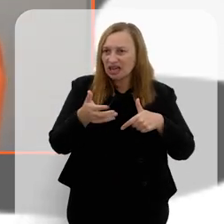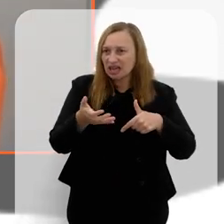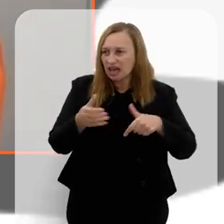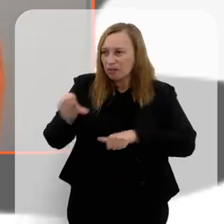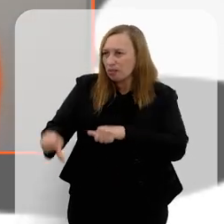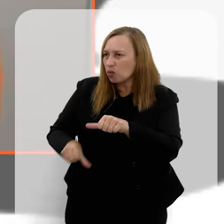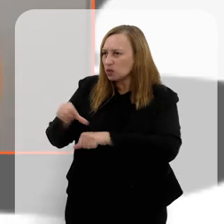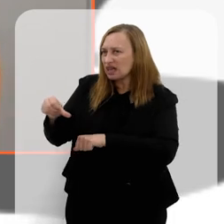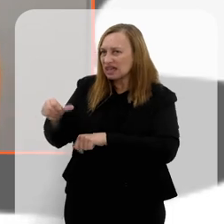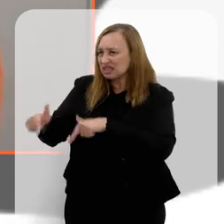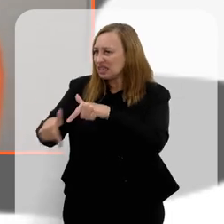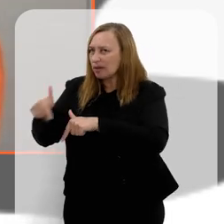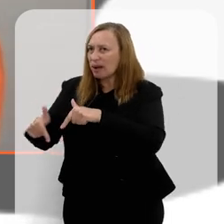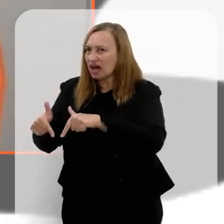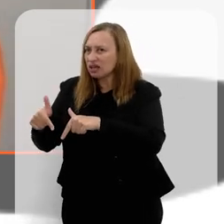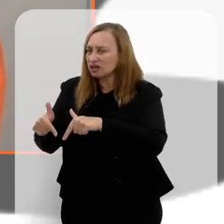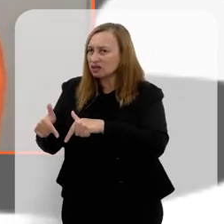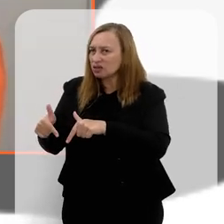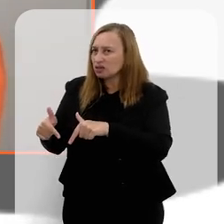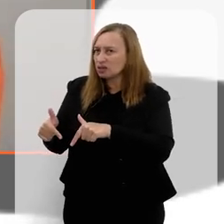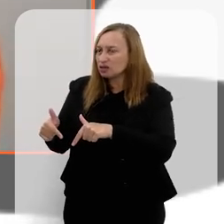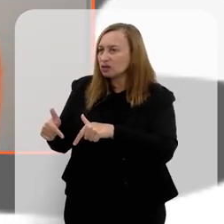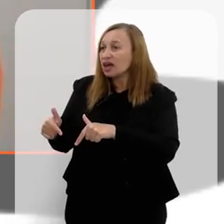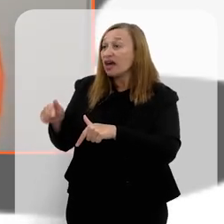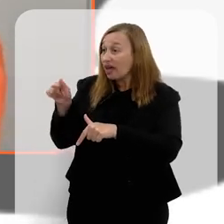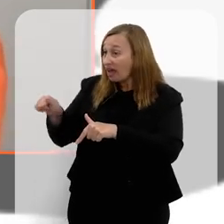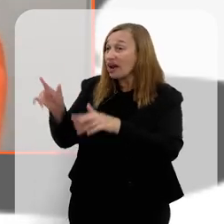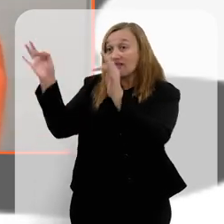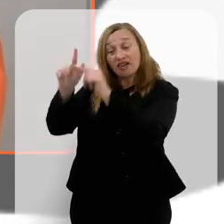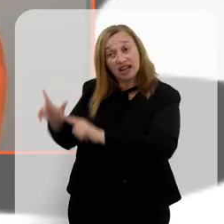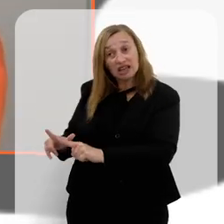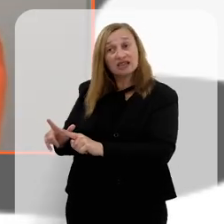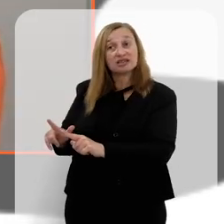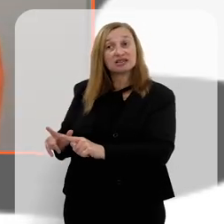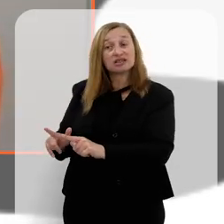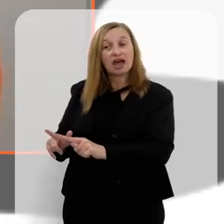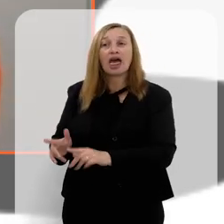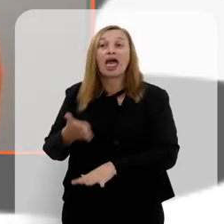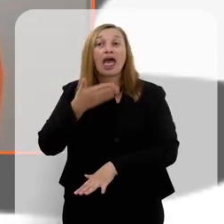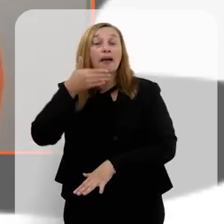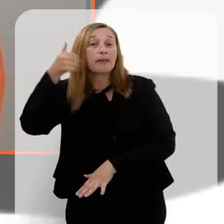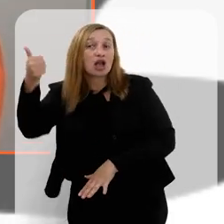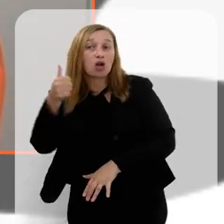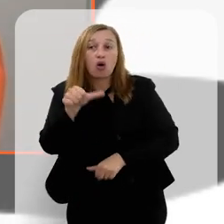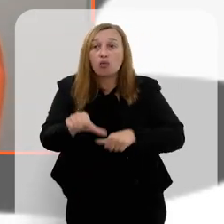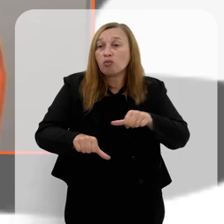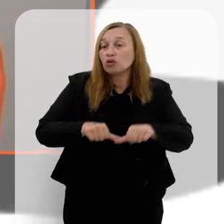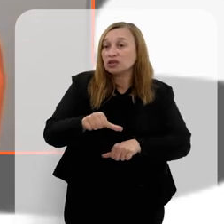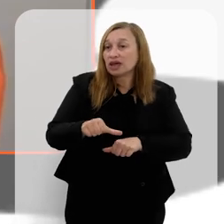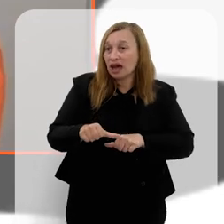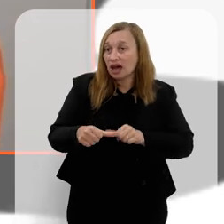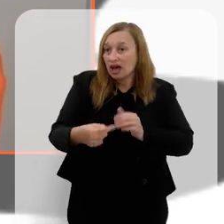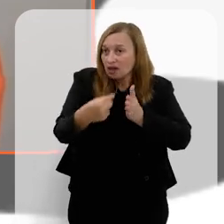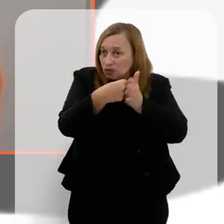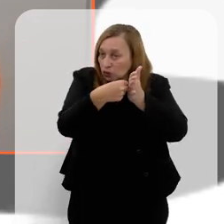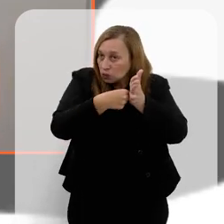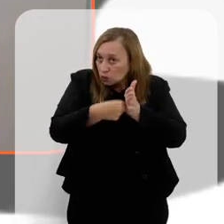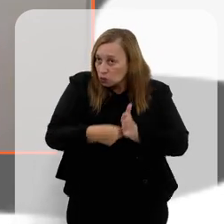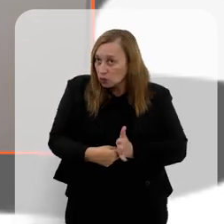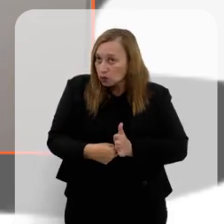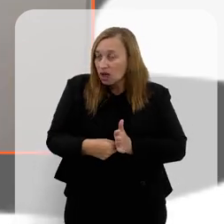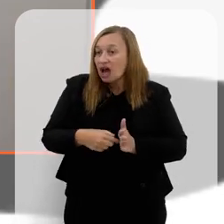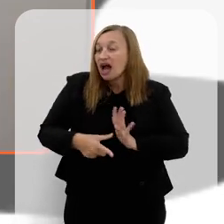e resolve mudar a sua vida, ela será mais feliz. E é melhor mudar a si